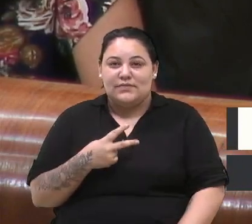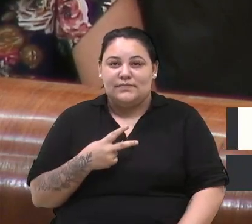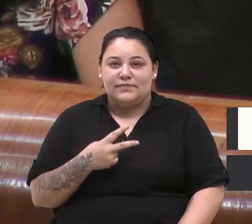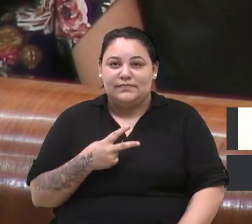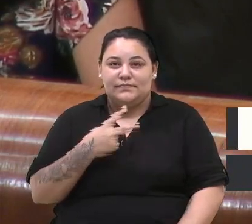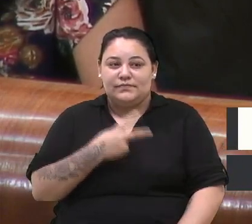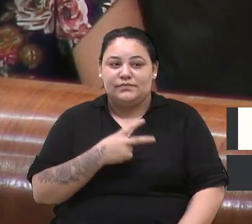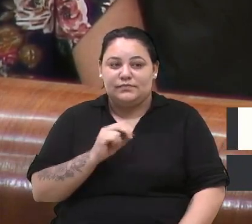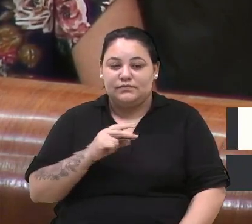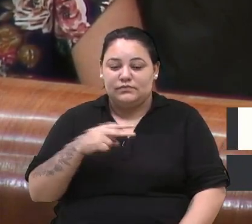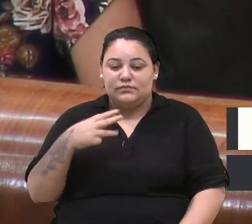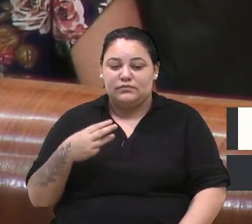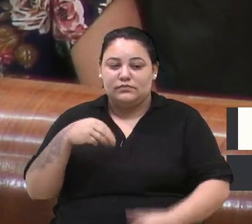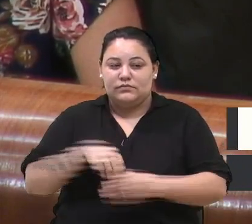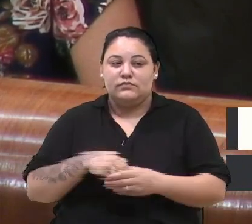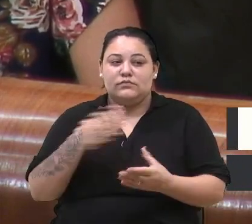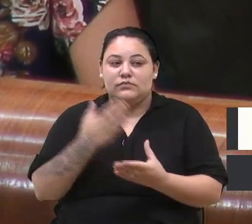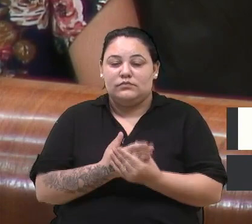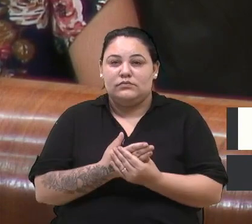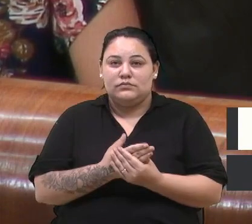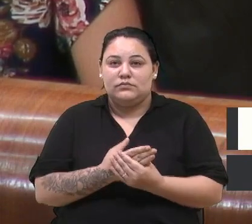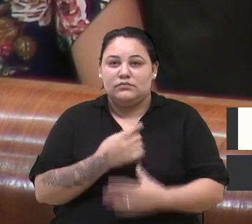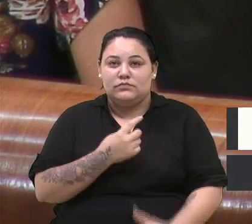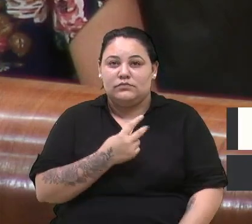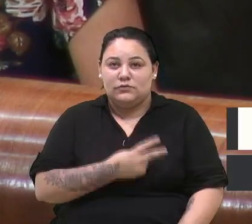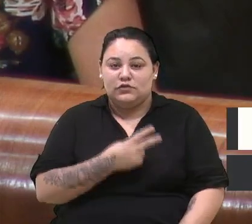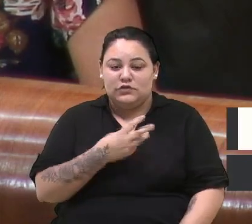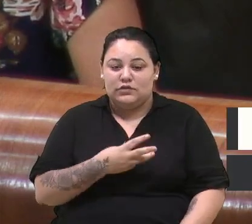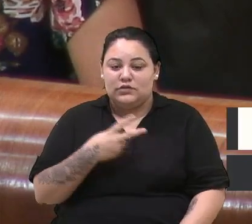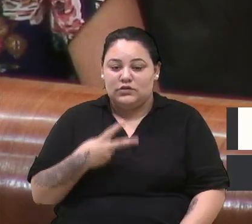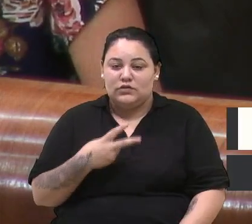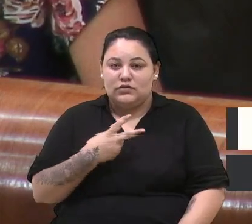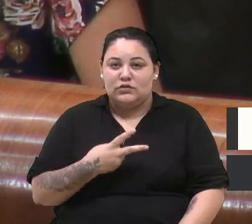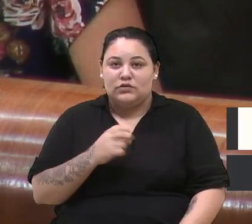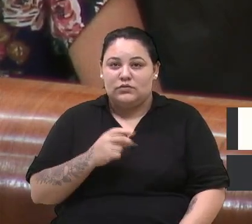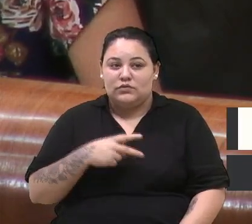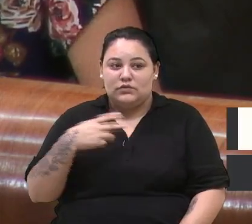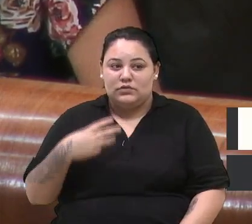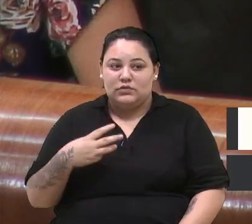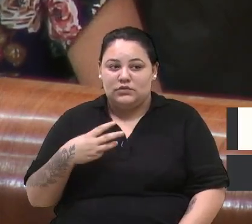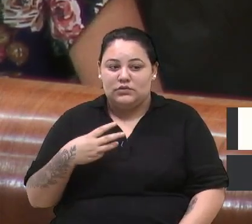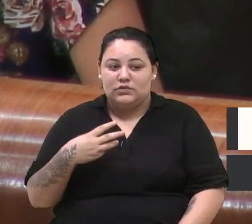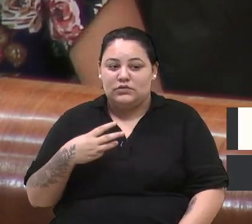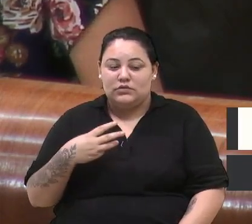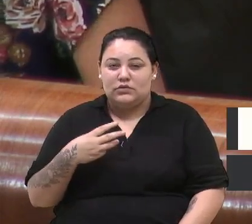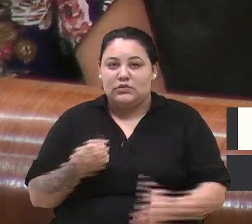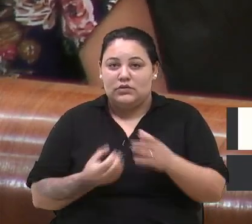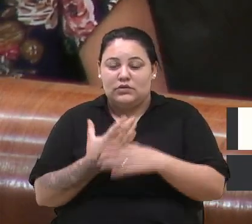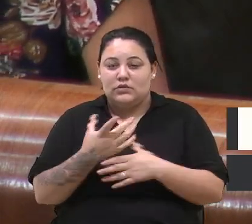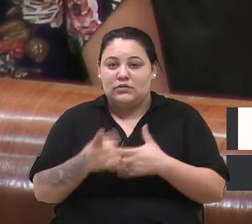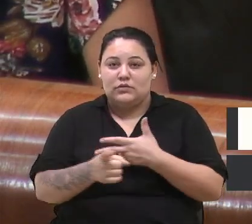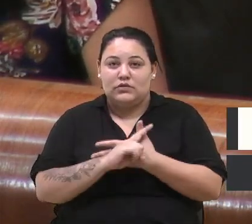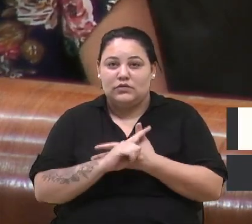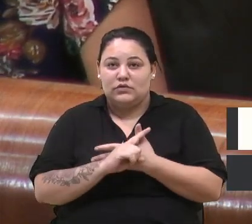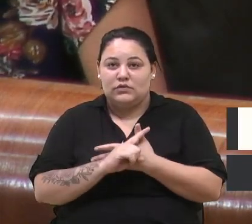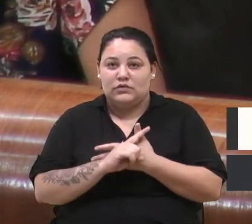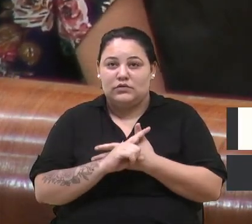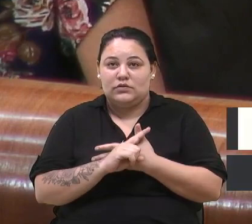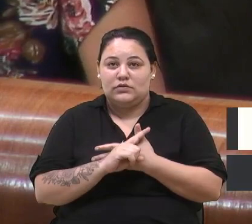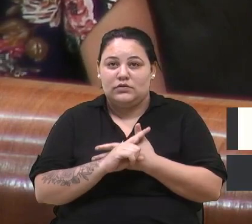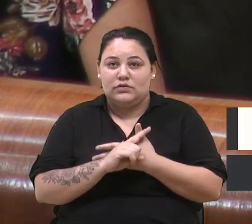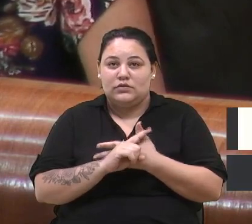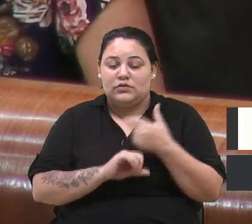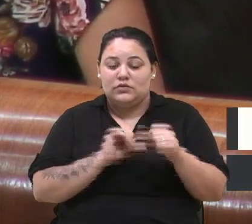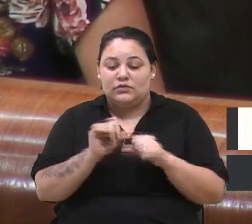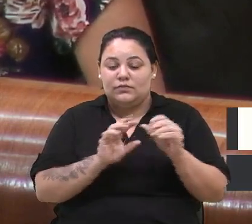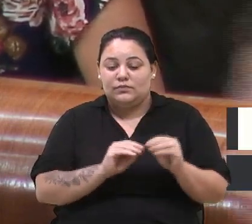172/2023, contínuo processo 232/2023. De autoria do Poder Executivo, que altera e revoga dispositivos da